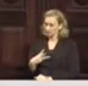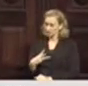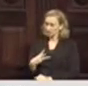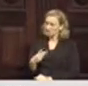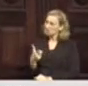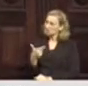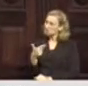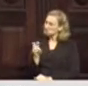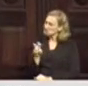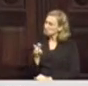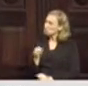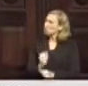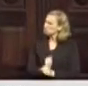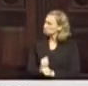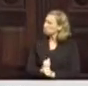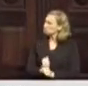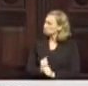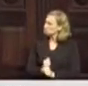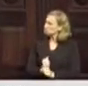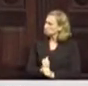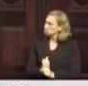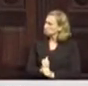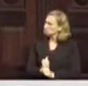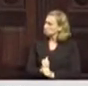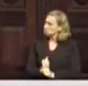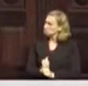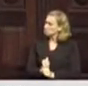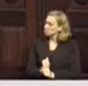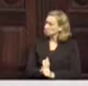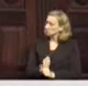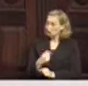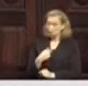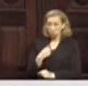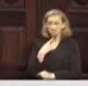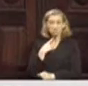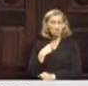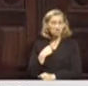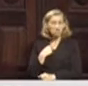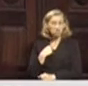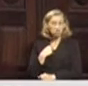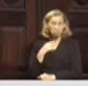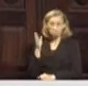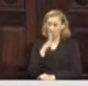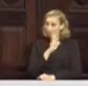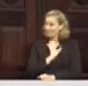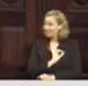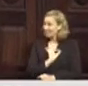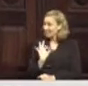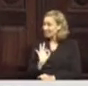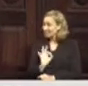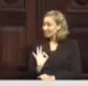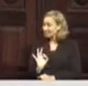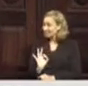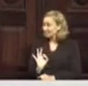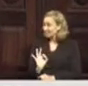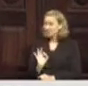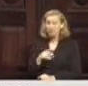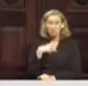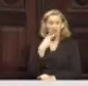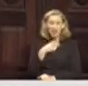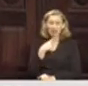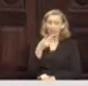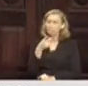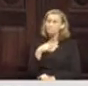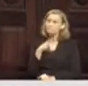25 anos, não o desejo, fará mal para o partido, fará mal para